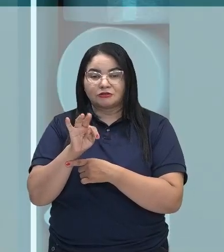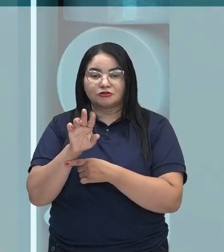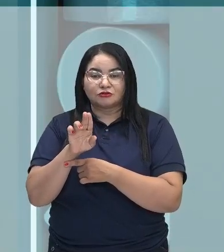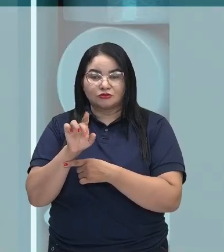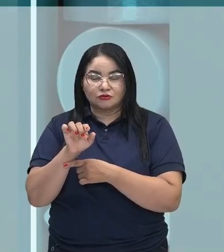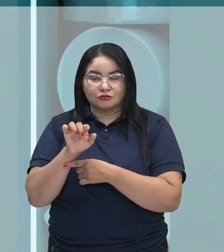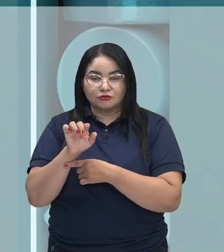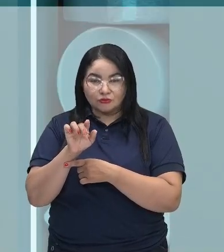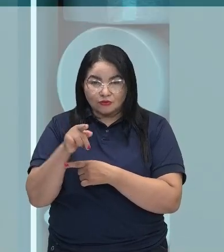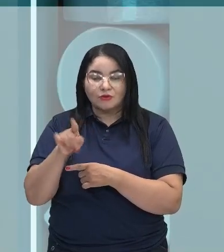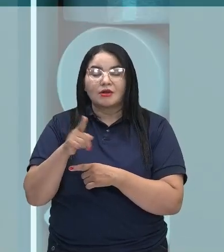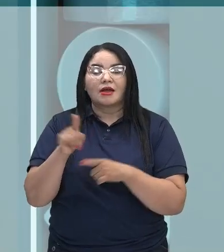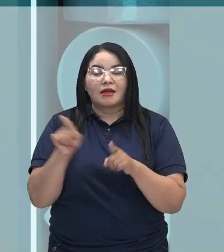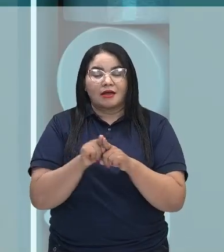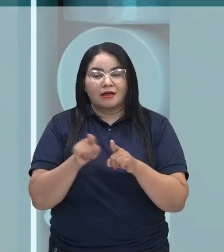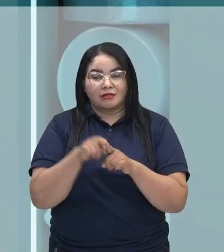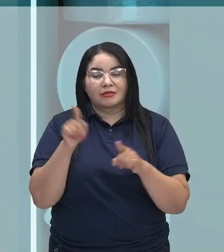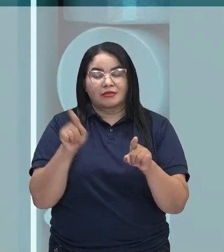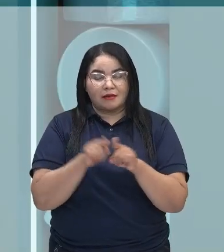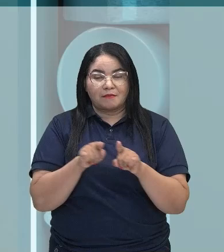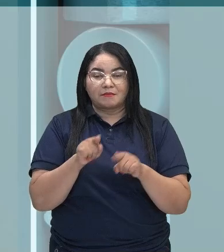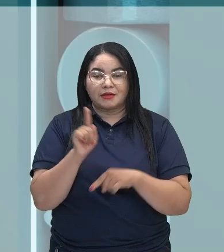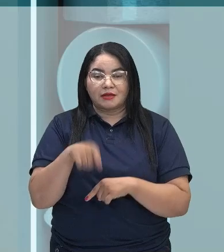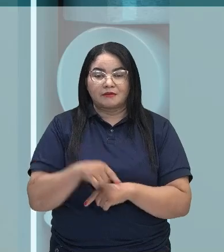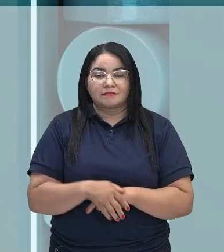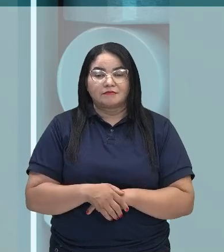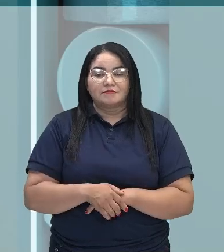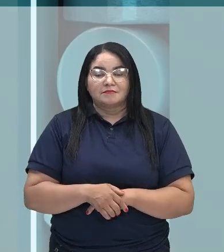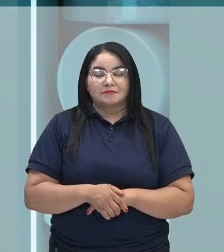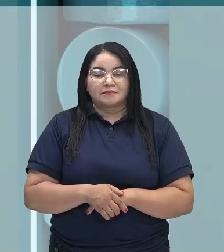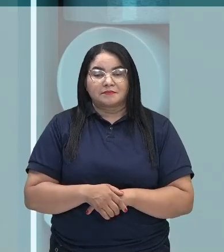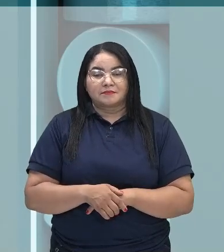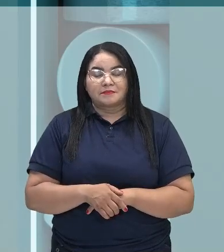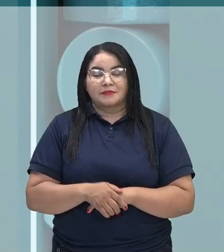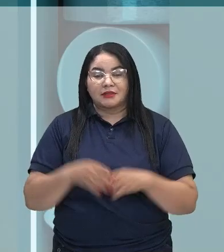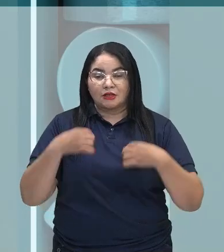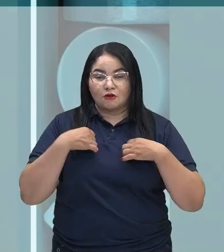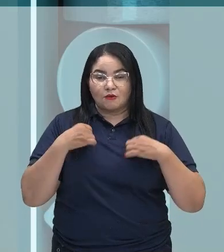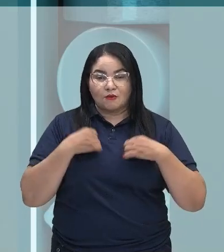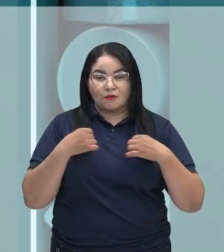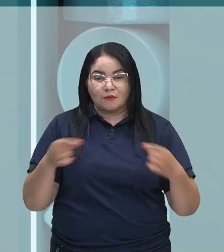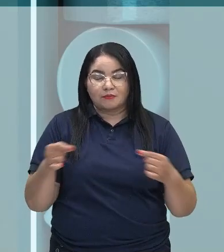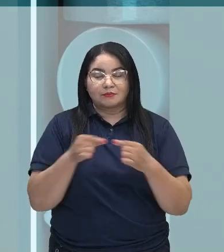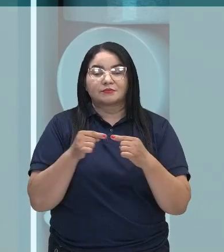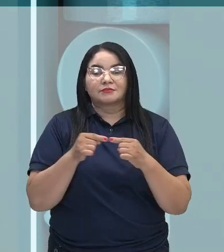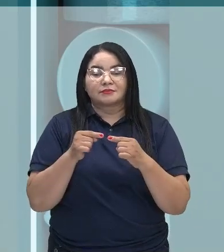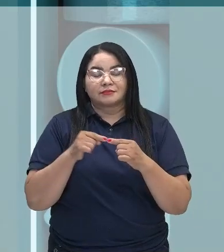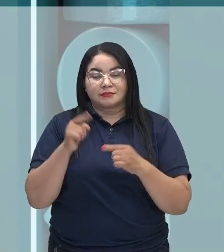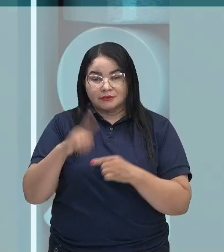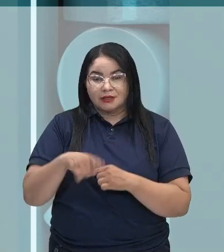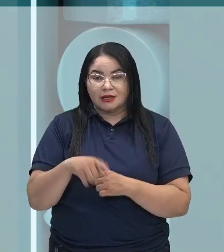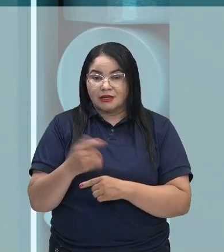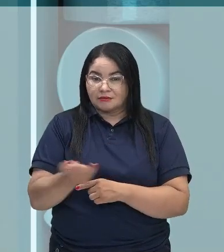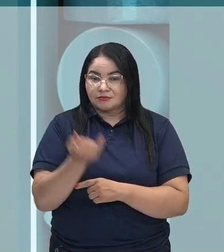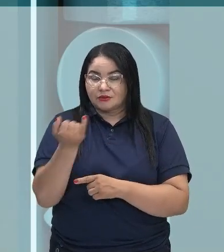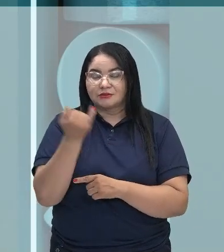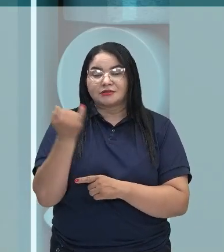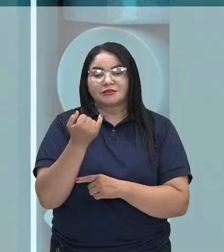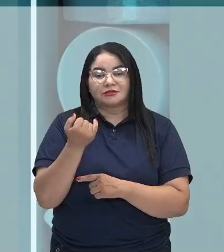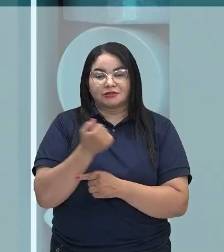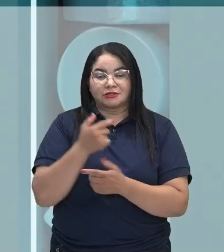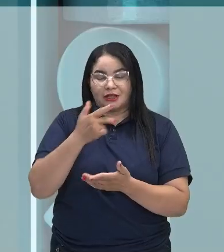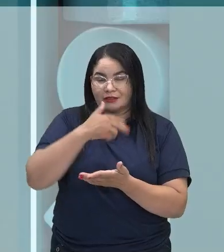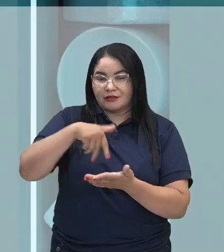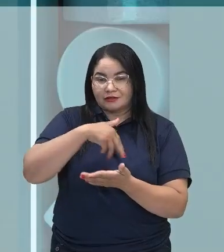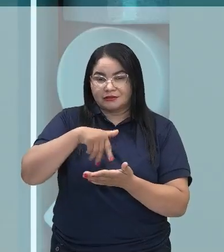isso aí é um maracatu. Então, o figurino é parte essencial na dança. Então,